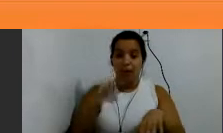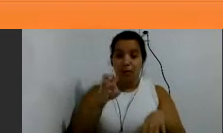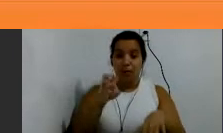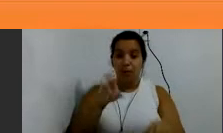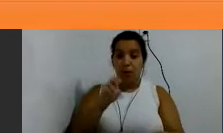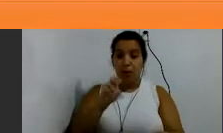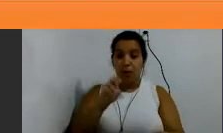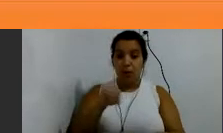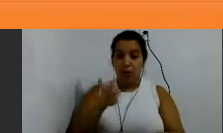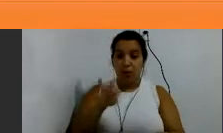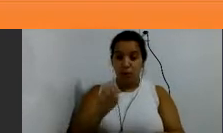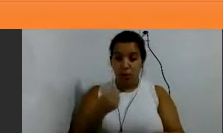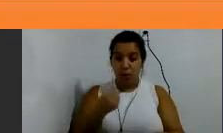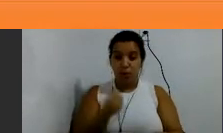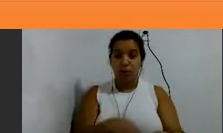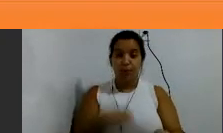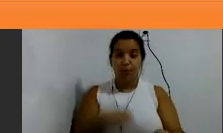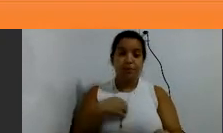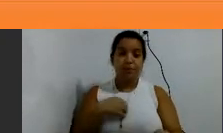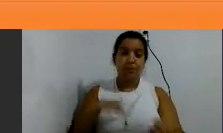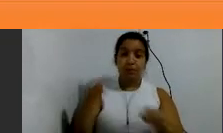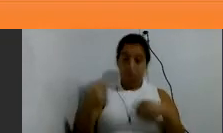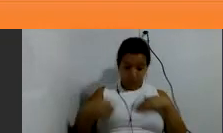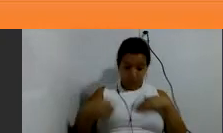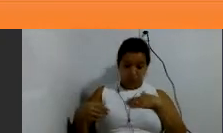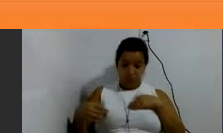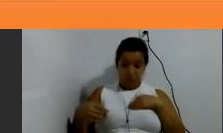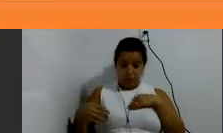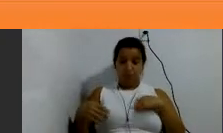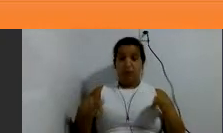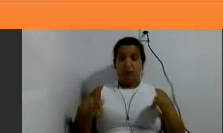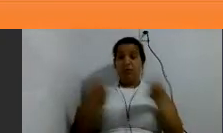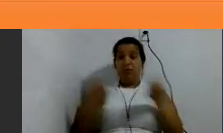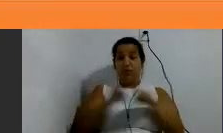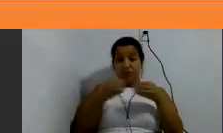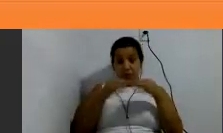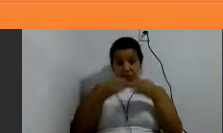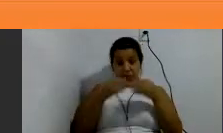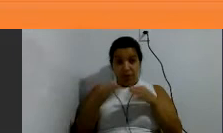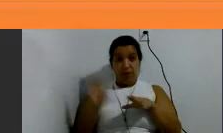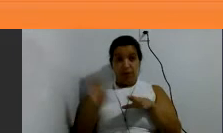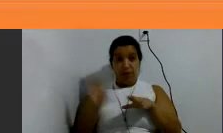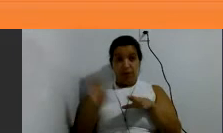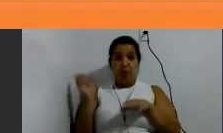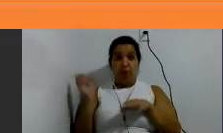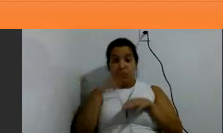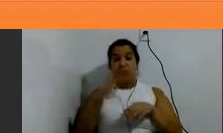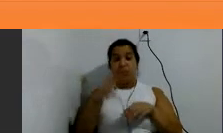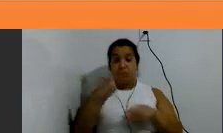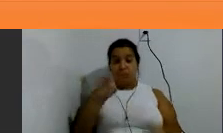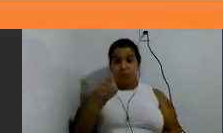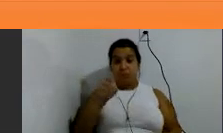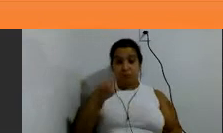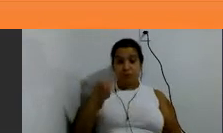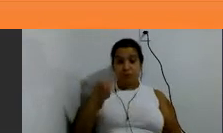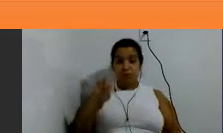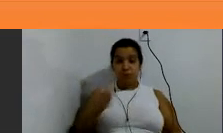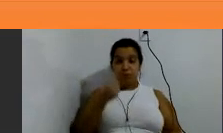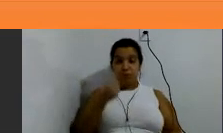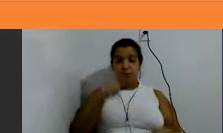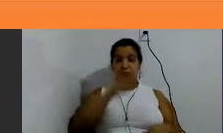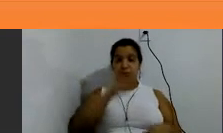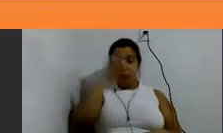infecção de mais hemácia, essas outras hemácias vão se arrebentar novamente, com novos merozoítos. Então, é um ciclo. Então,